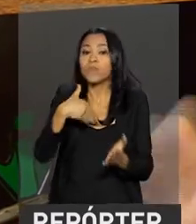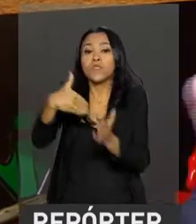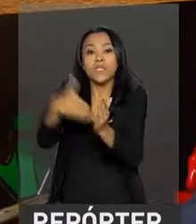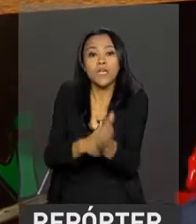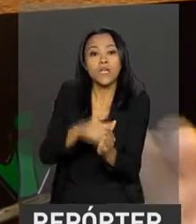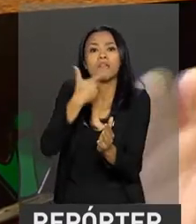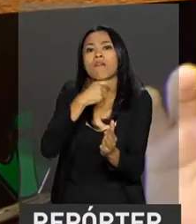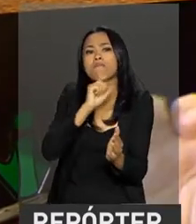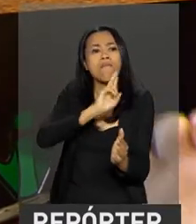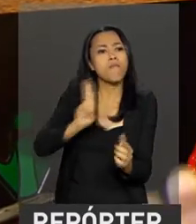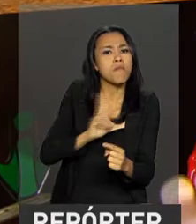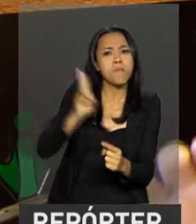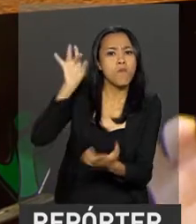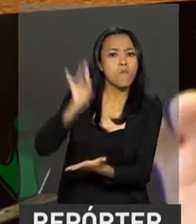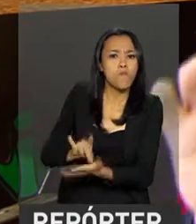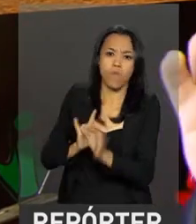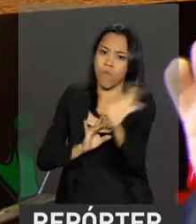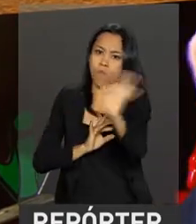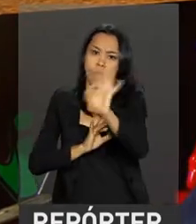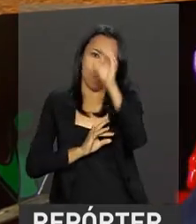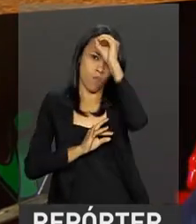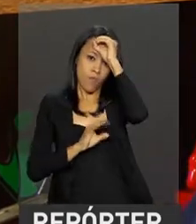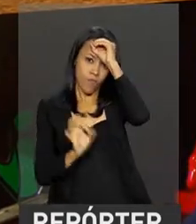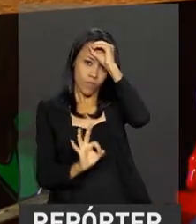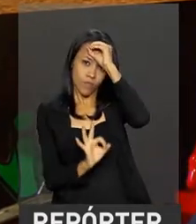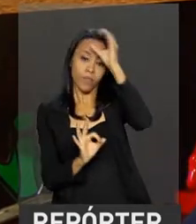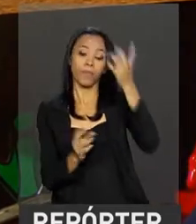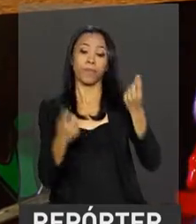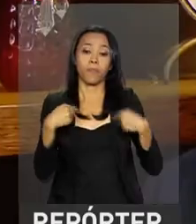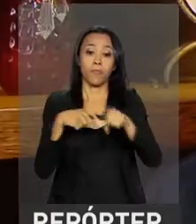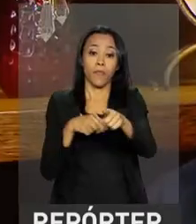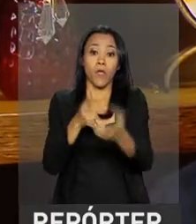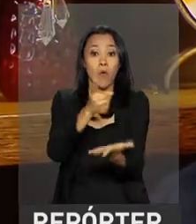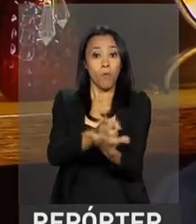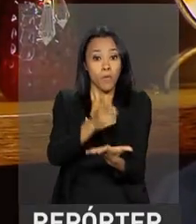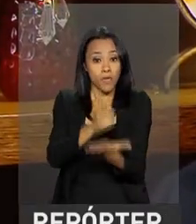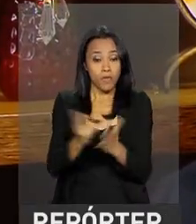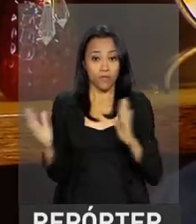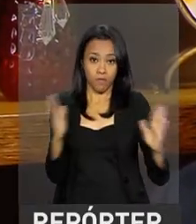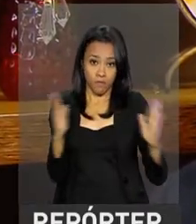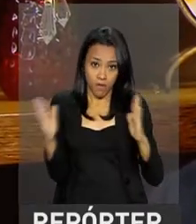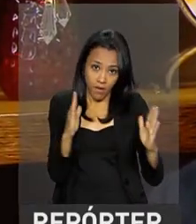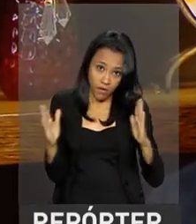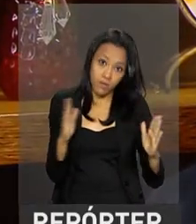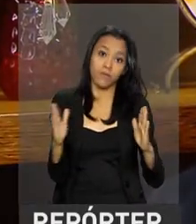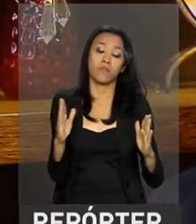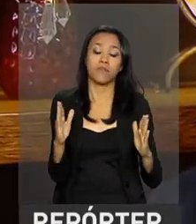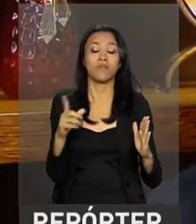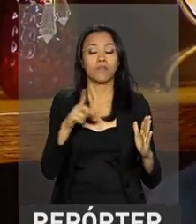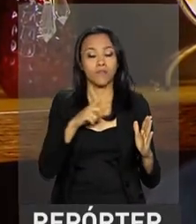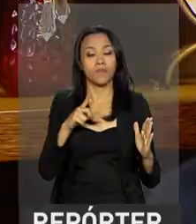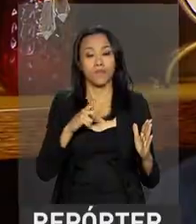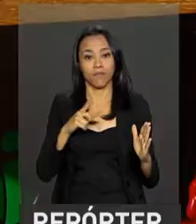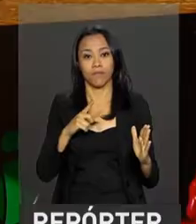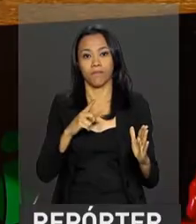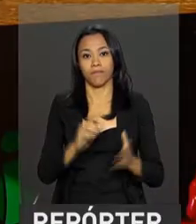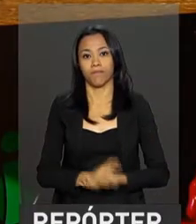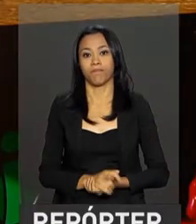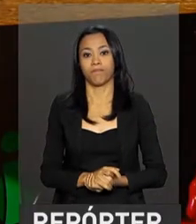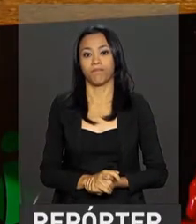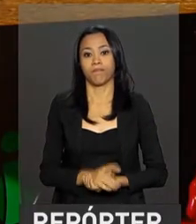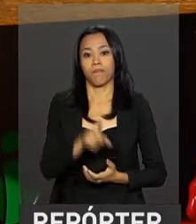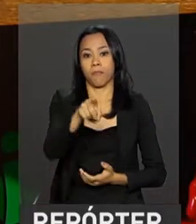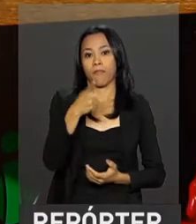está no estabelecimento de prazos para a conclusão dos processos de habilitação de pretendentes e de adoção uma